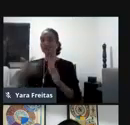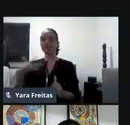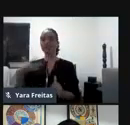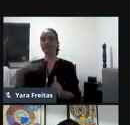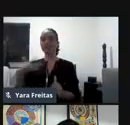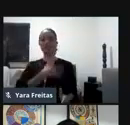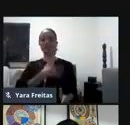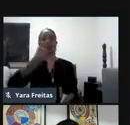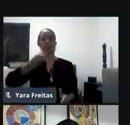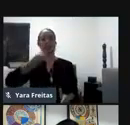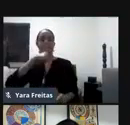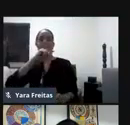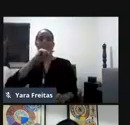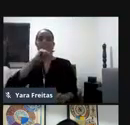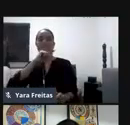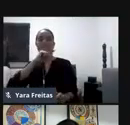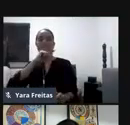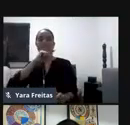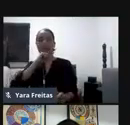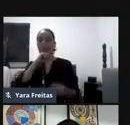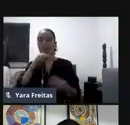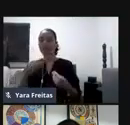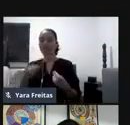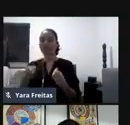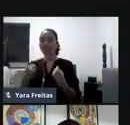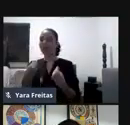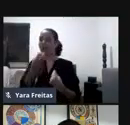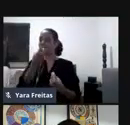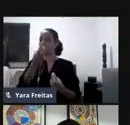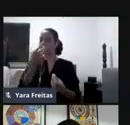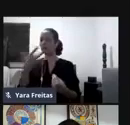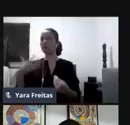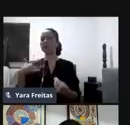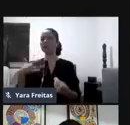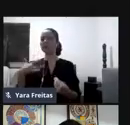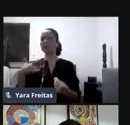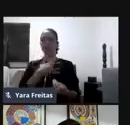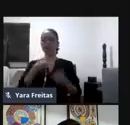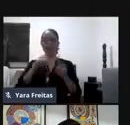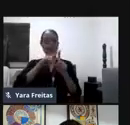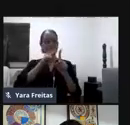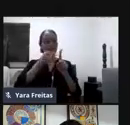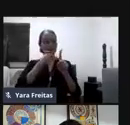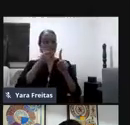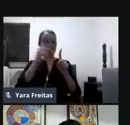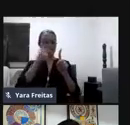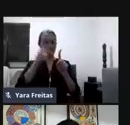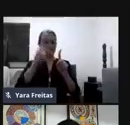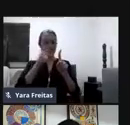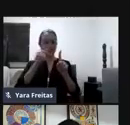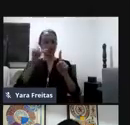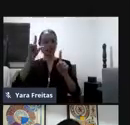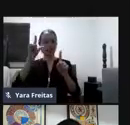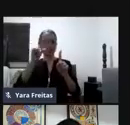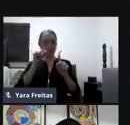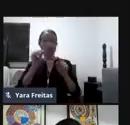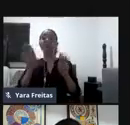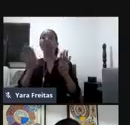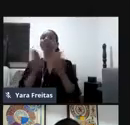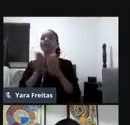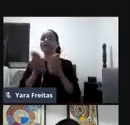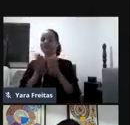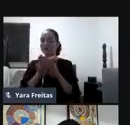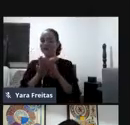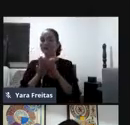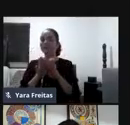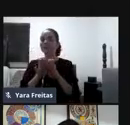mãe, levando a uma saúde boa do feto, que vai reduzir demência também. E a gente caminha para